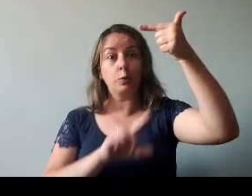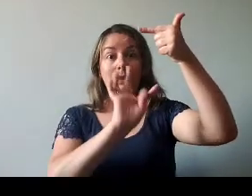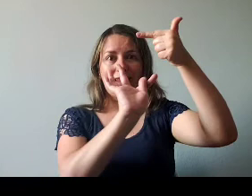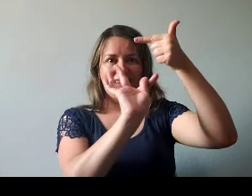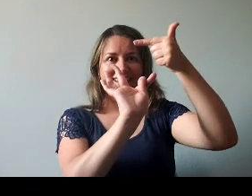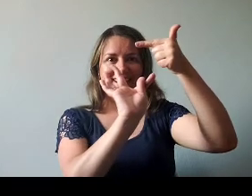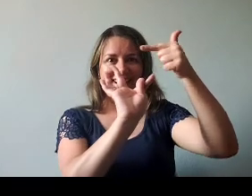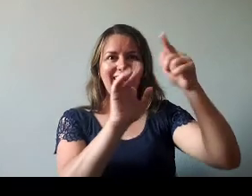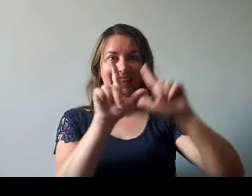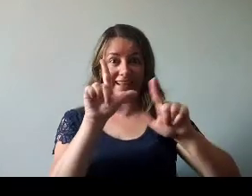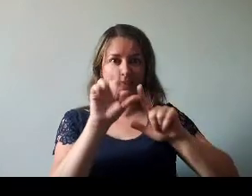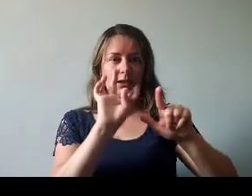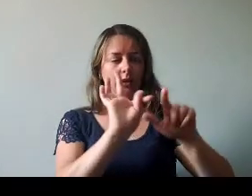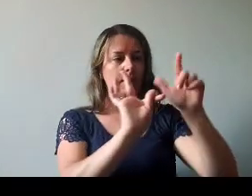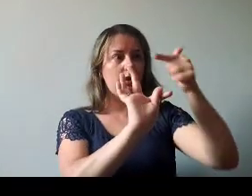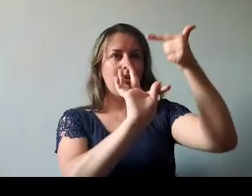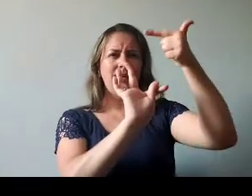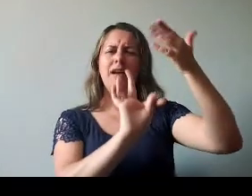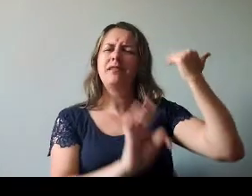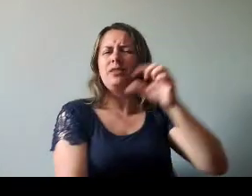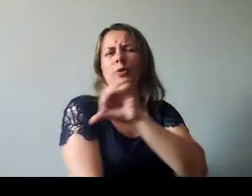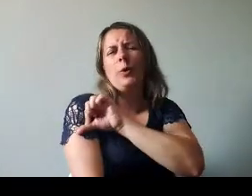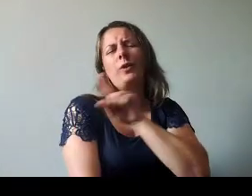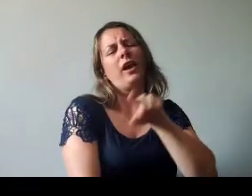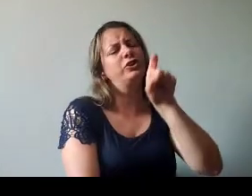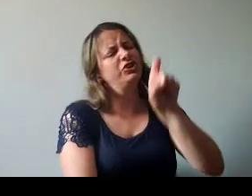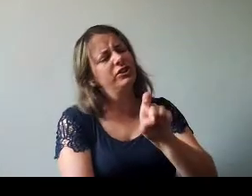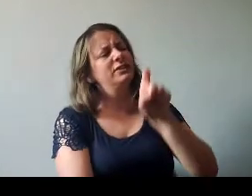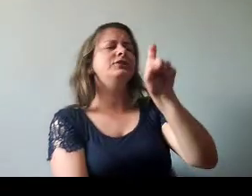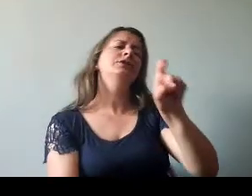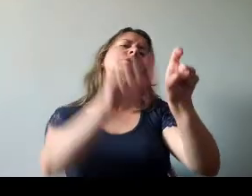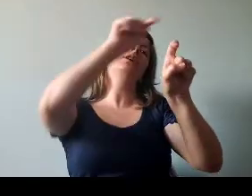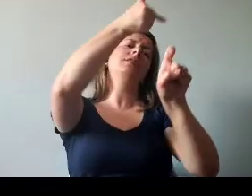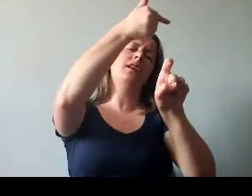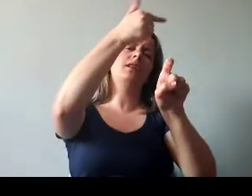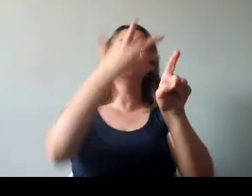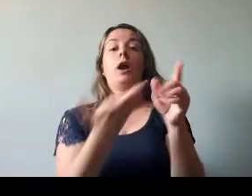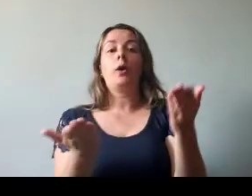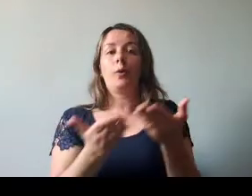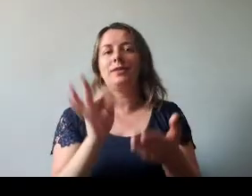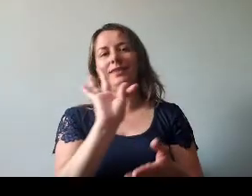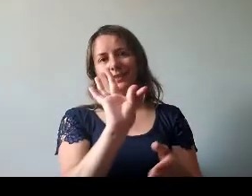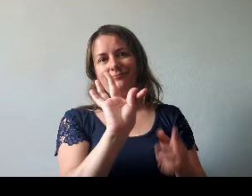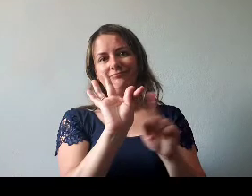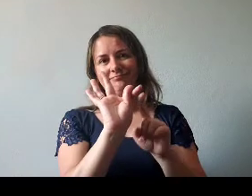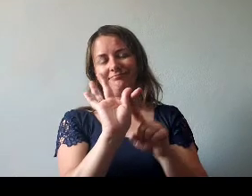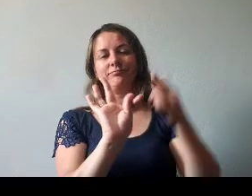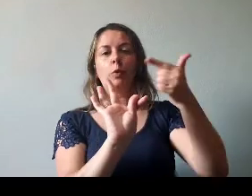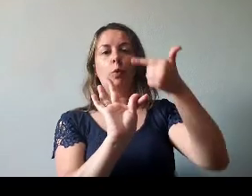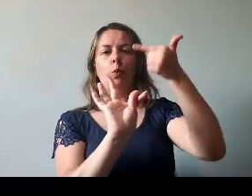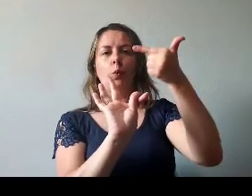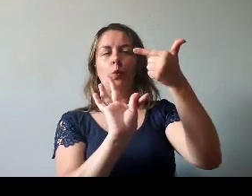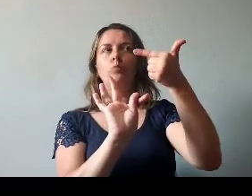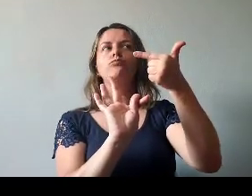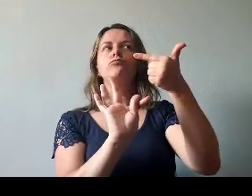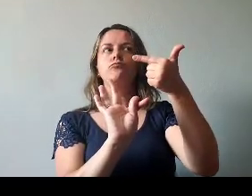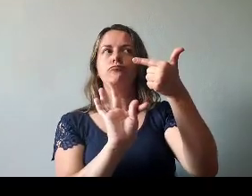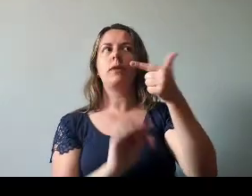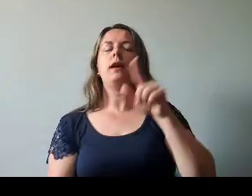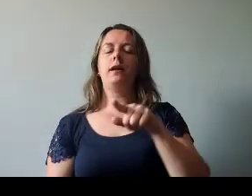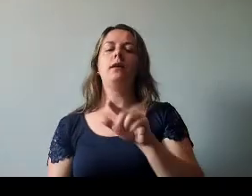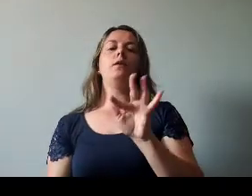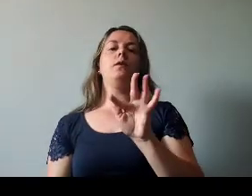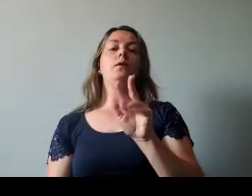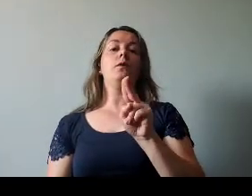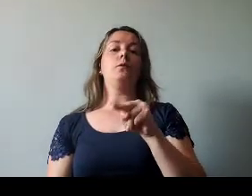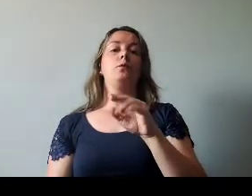lá na época do nono ano era o x, mas é a mesma coisa. A gente tem uma função de segundo grau. E se a função de segundo